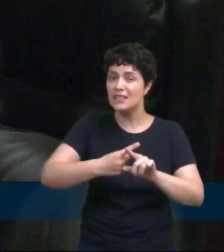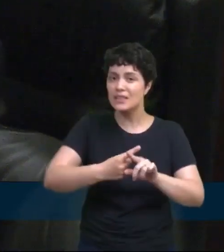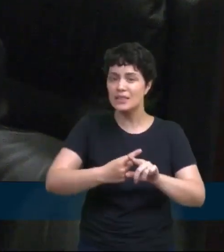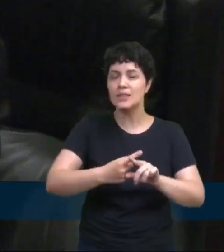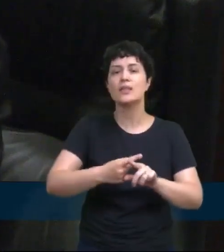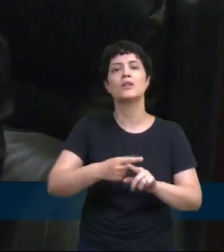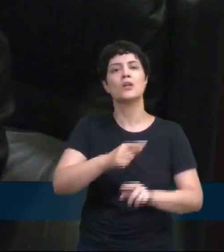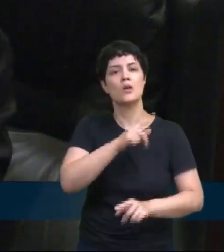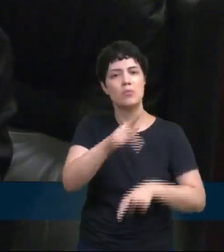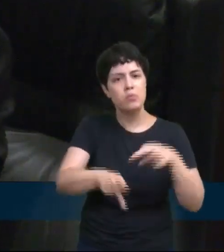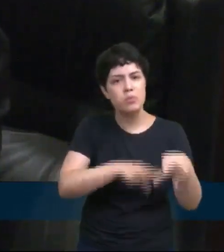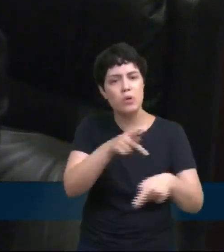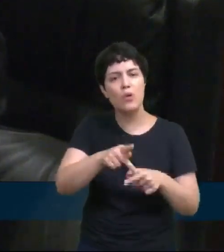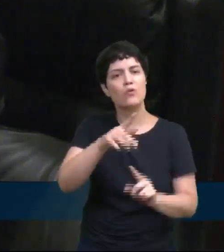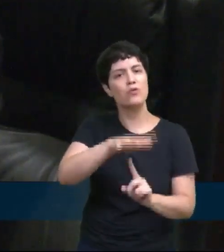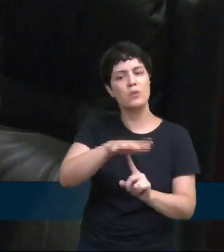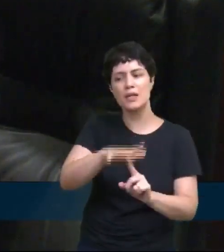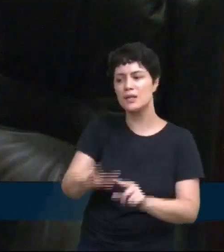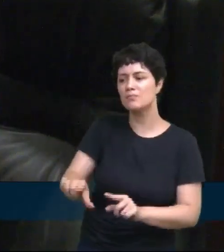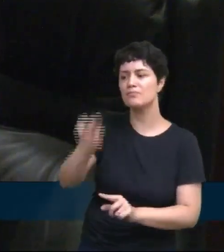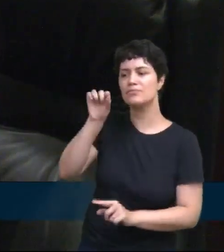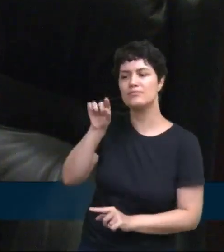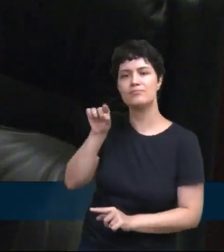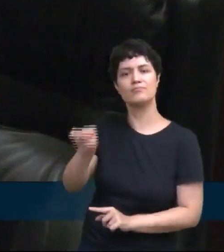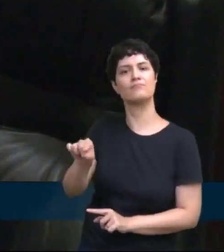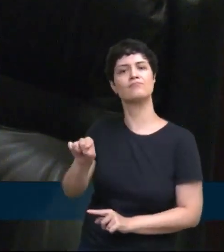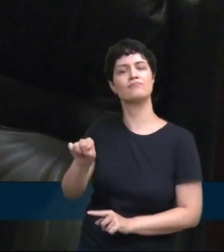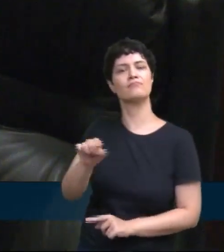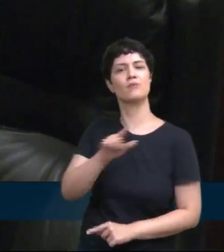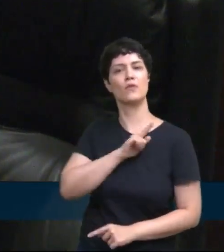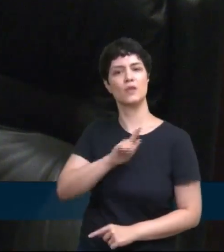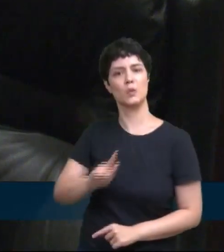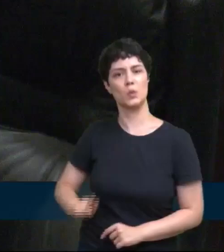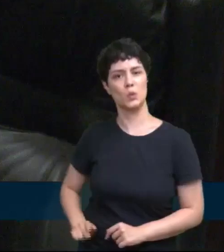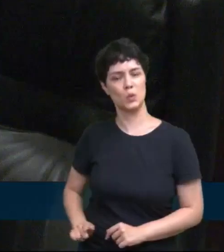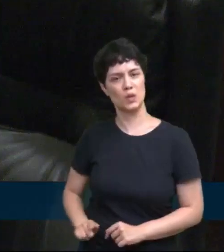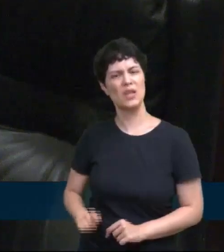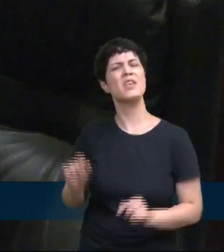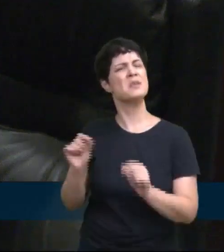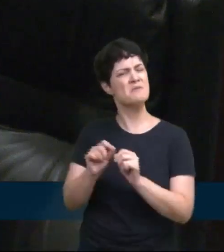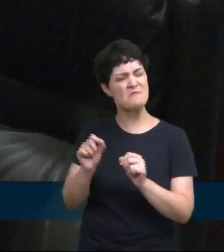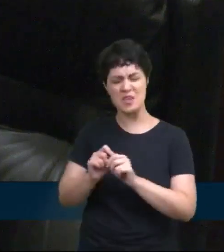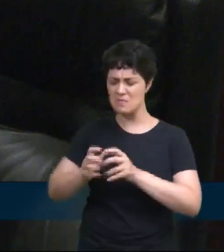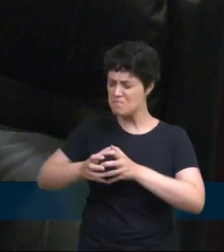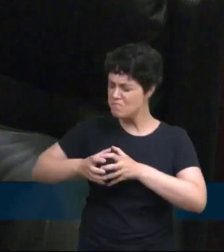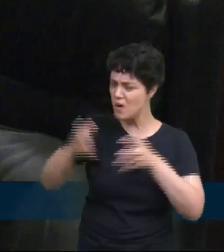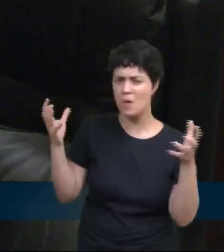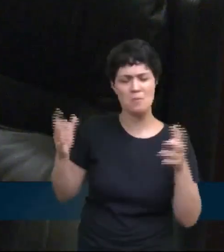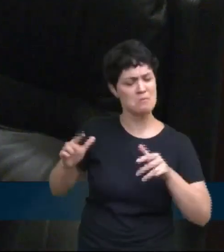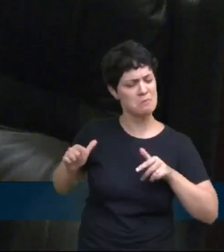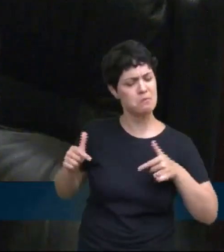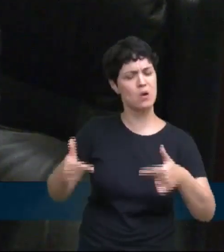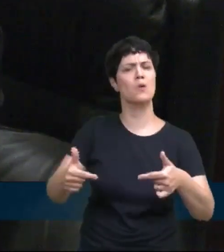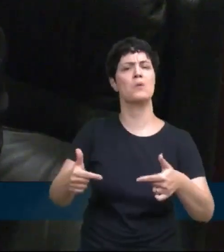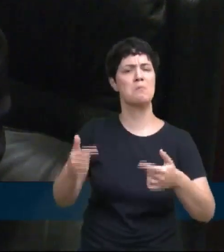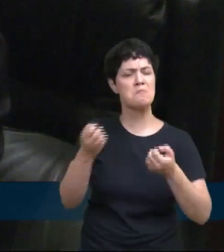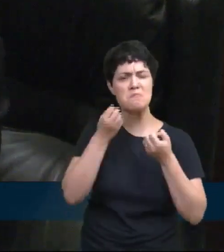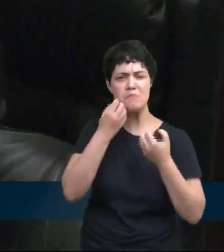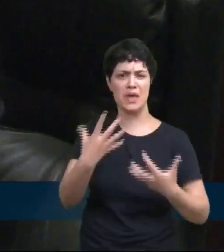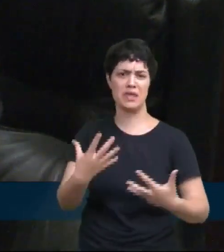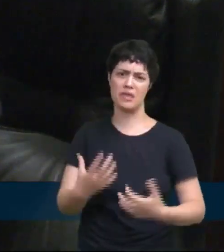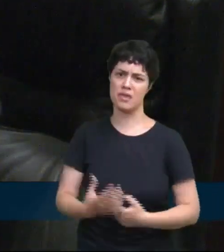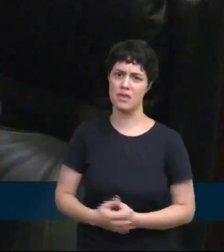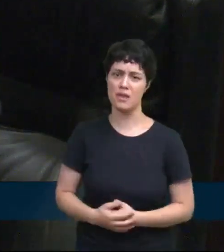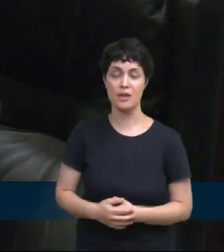do Paraná. E fez muito bem. Então, por isso, quero também aqui